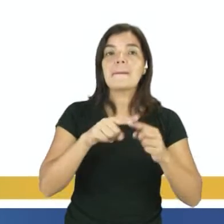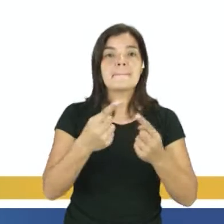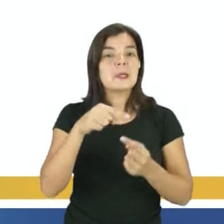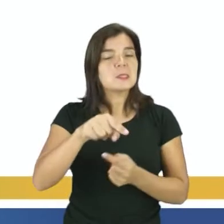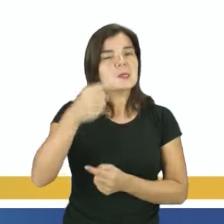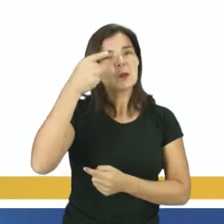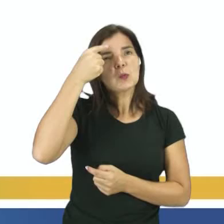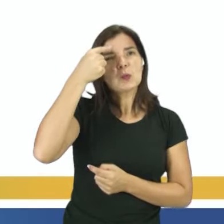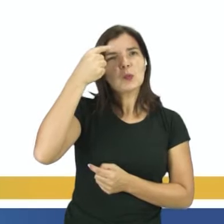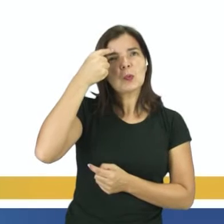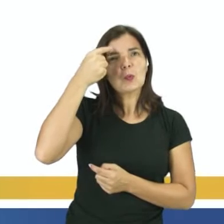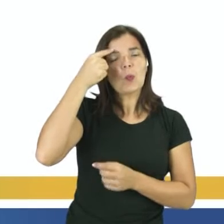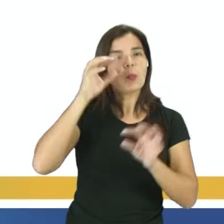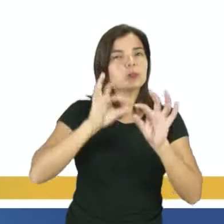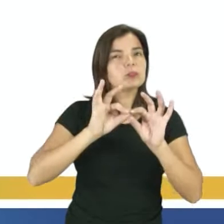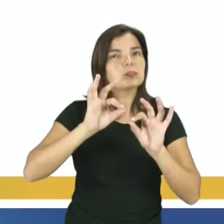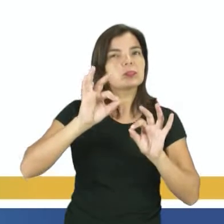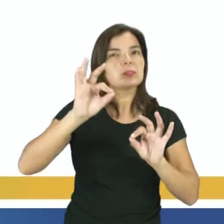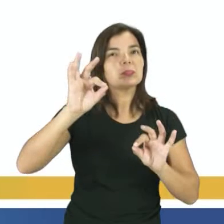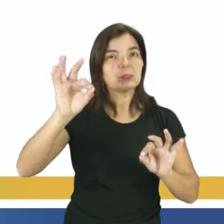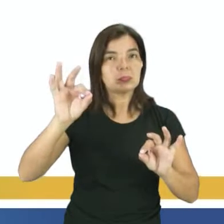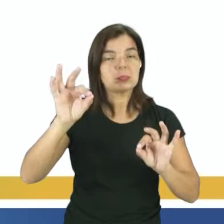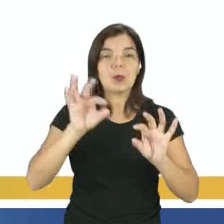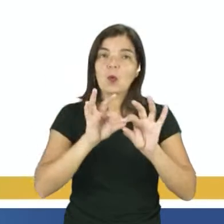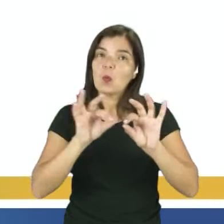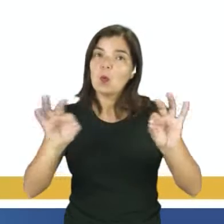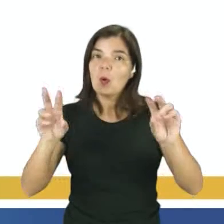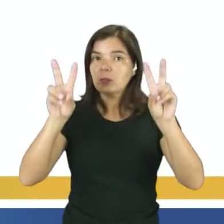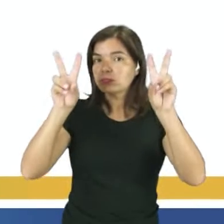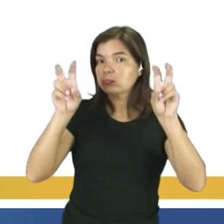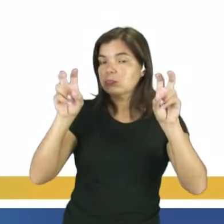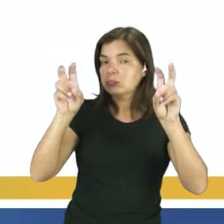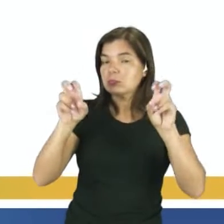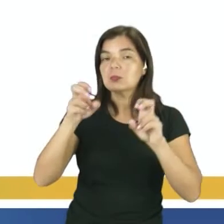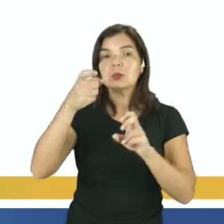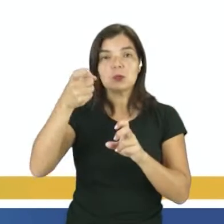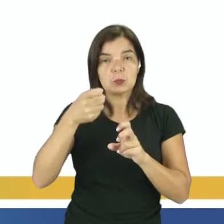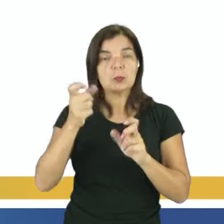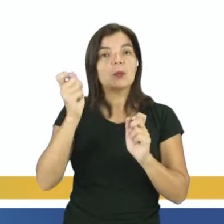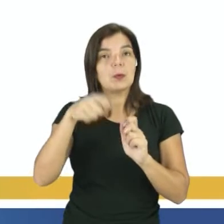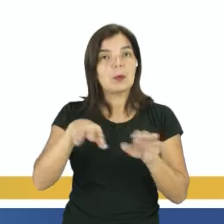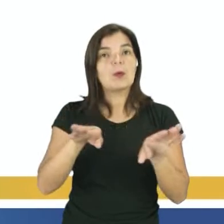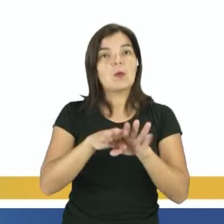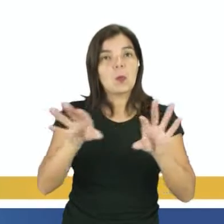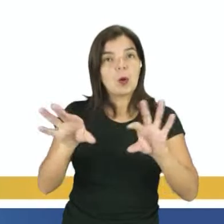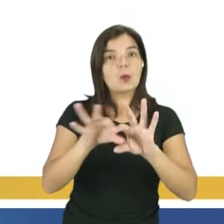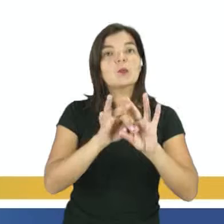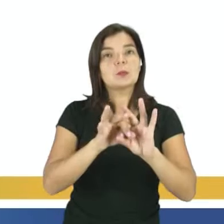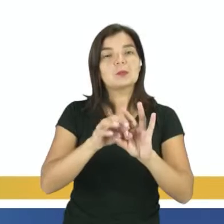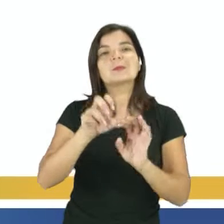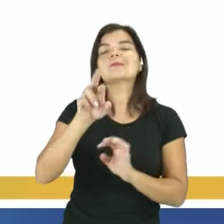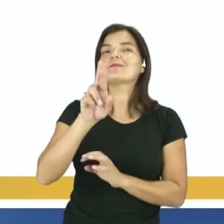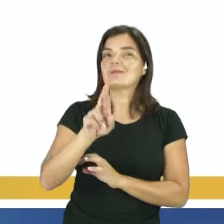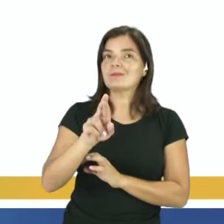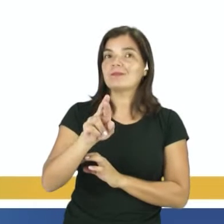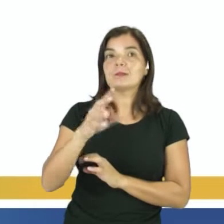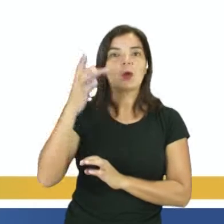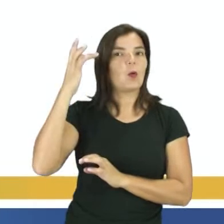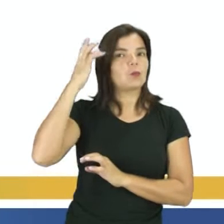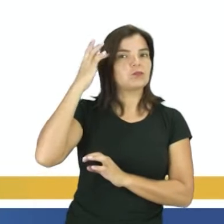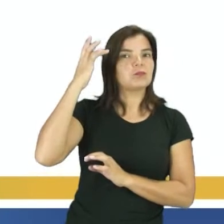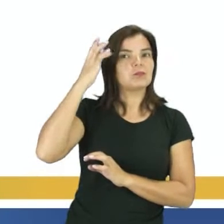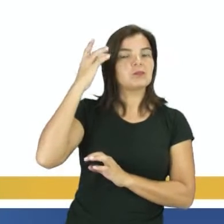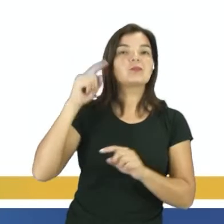você imaginar o prolongamento desse pedaço, entre aspas, de reta X, em algum momento ela vai cruzar com a reta R. Isso é